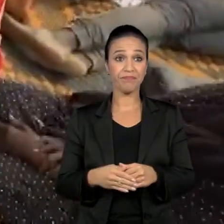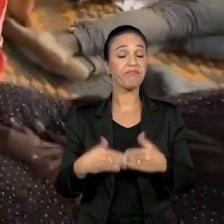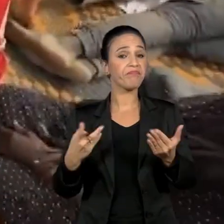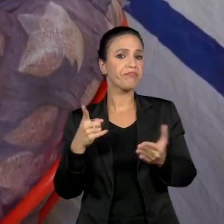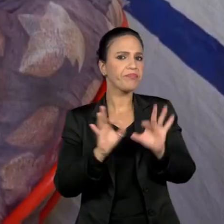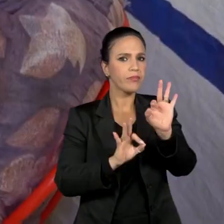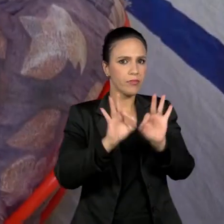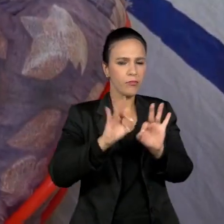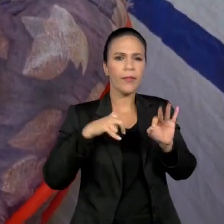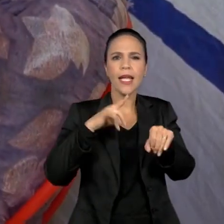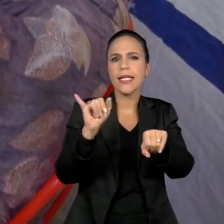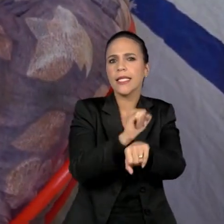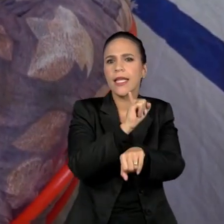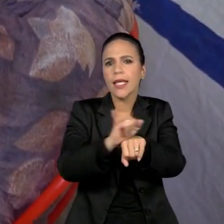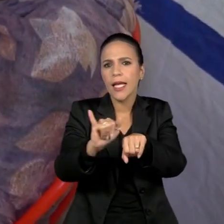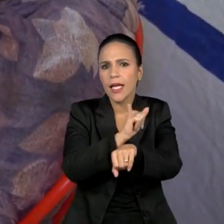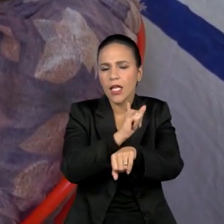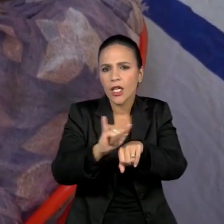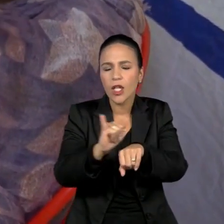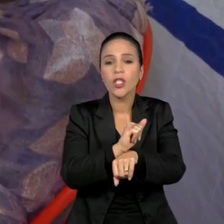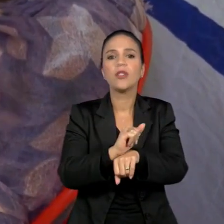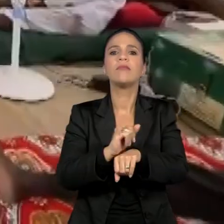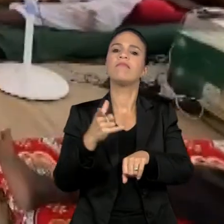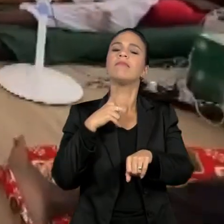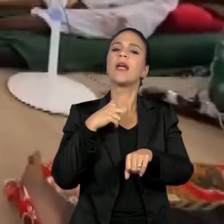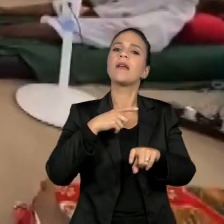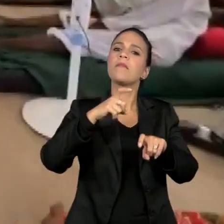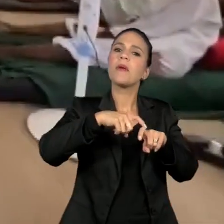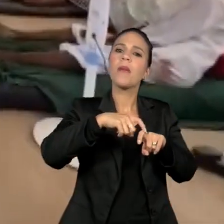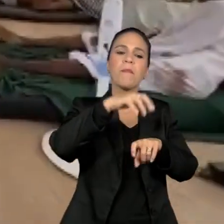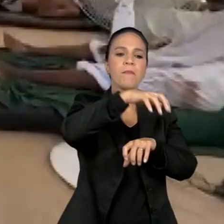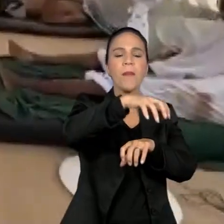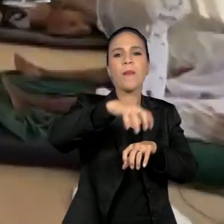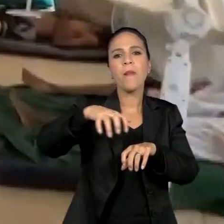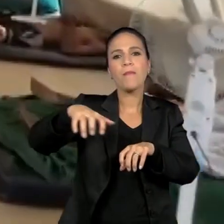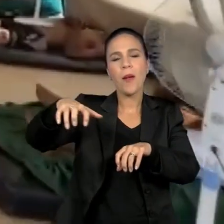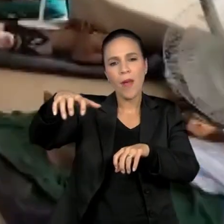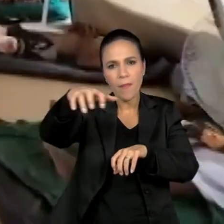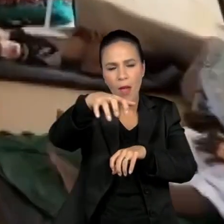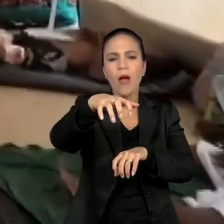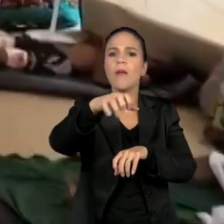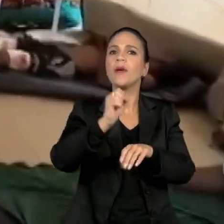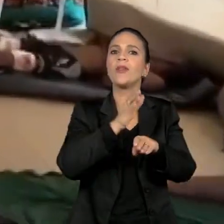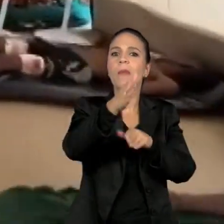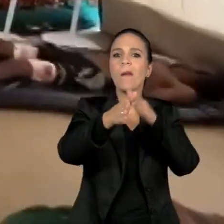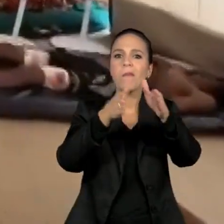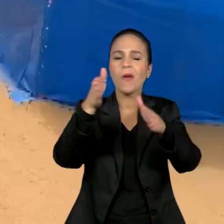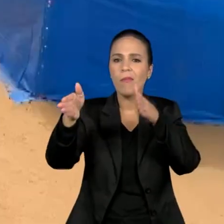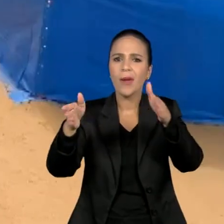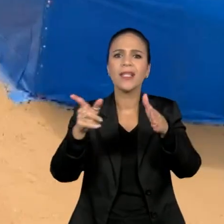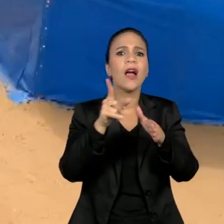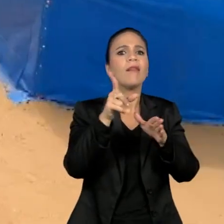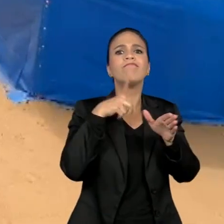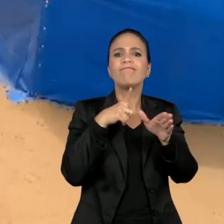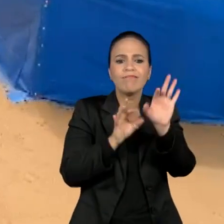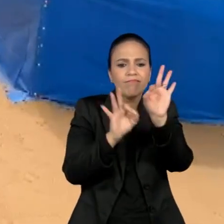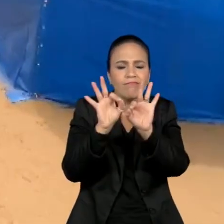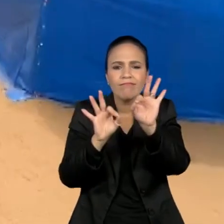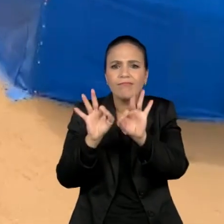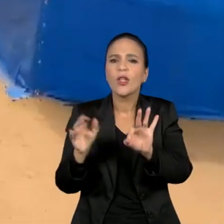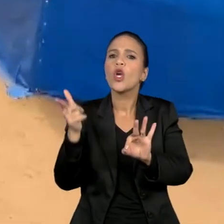lugares, porque migrantes e refugiados são obrigados cada vez a buscar caminhos menos seguros e mais